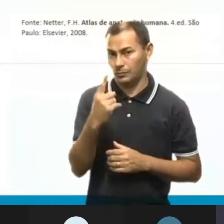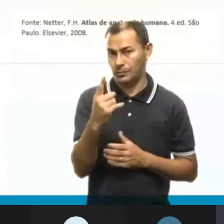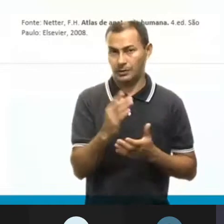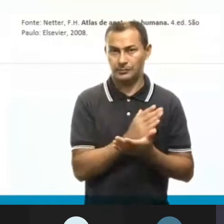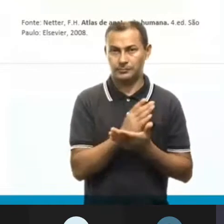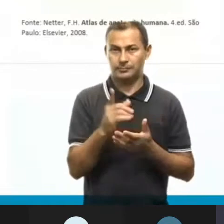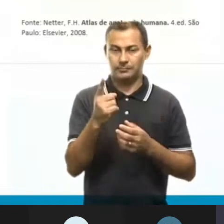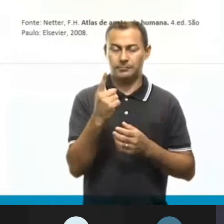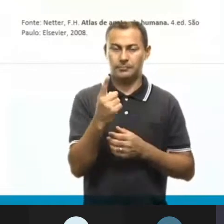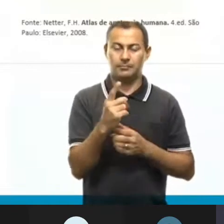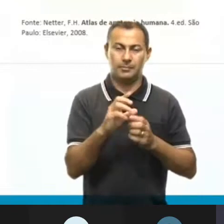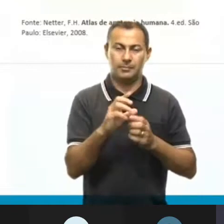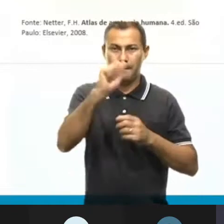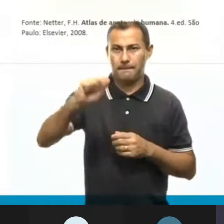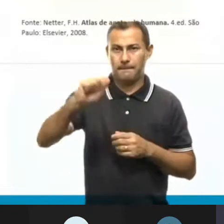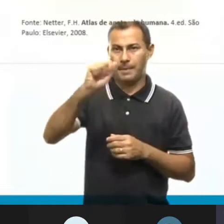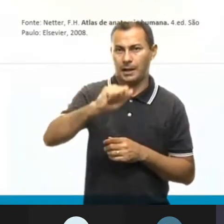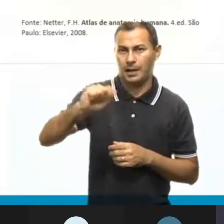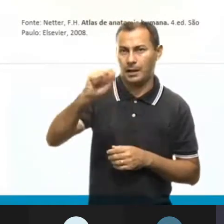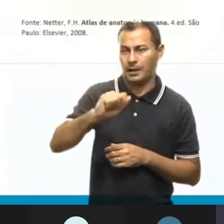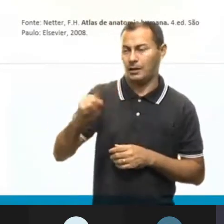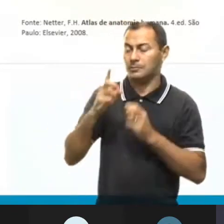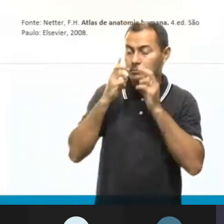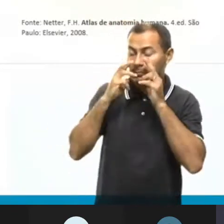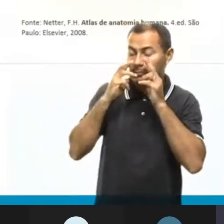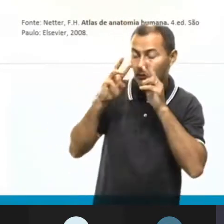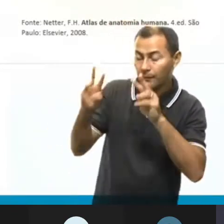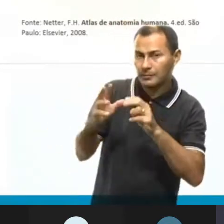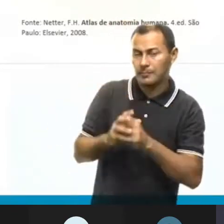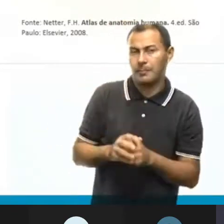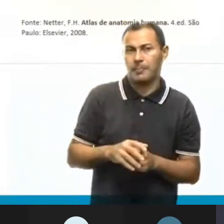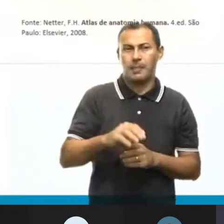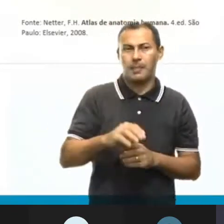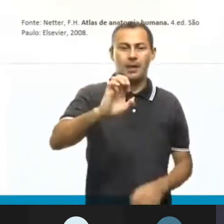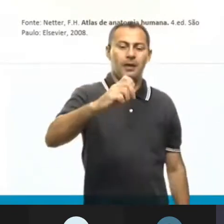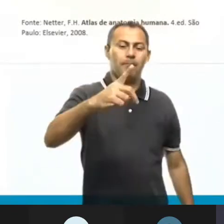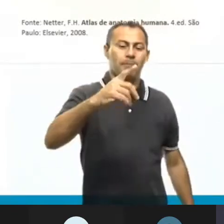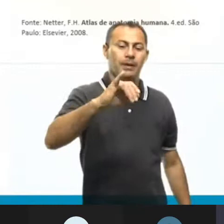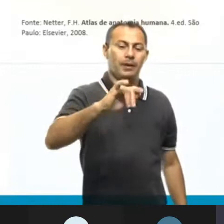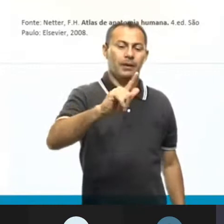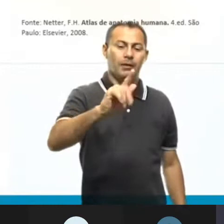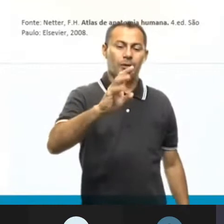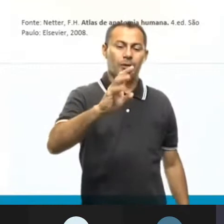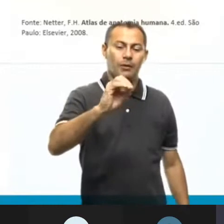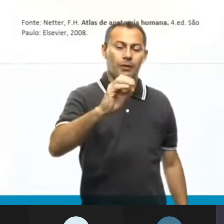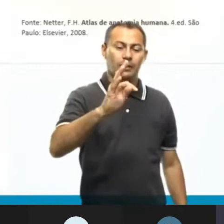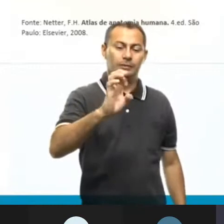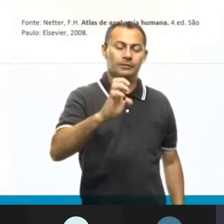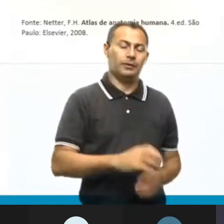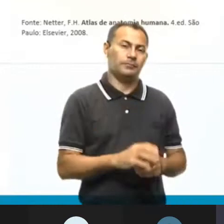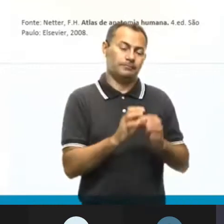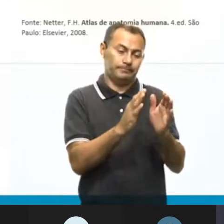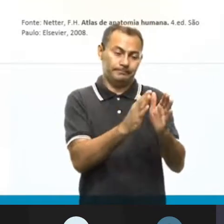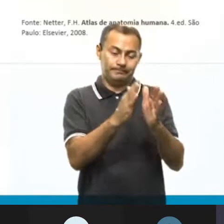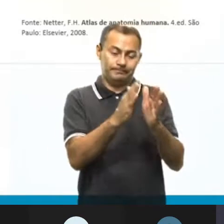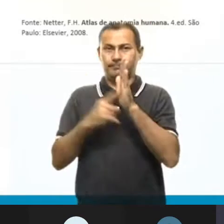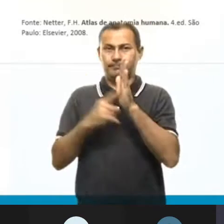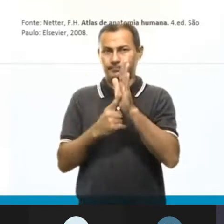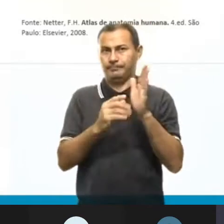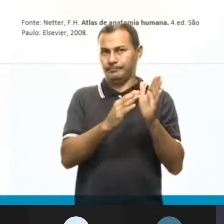Uma delas é essa aqui, deixa eu apagar aqui para ficar mais fácil da gente ver, que é a epiglote. A epiglote é uma projeção, é